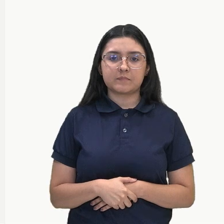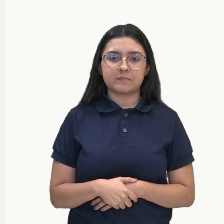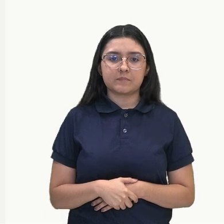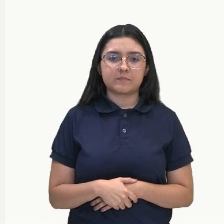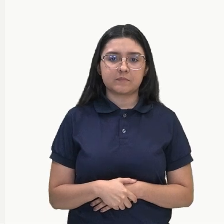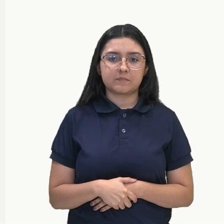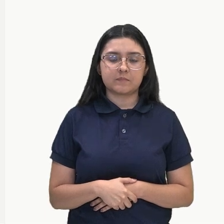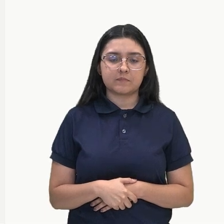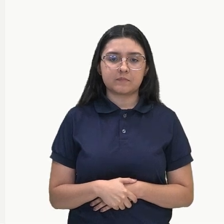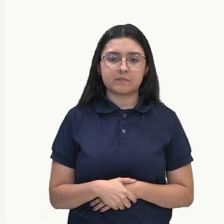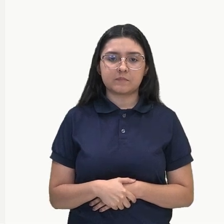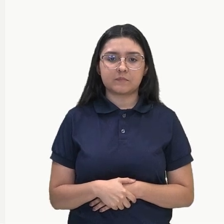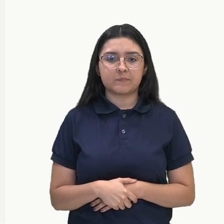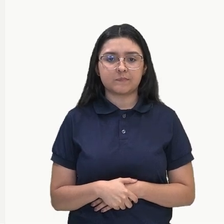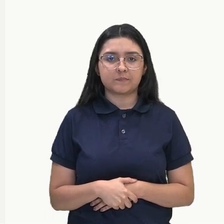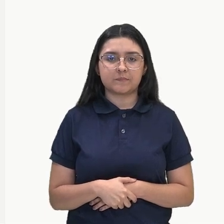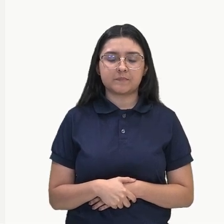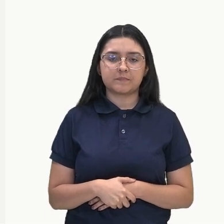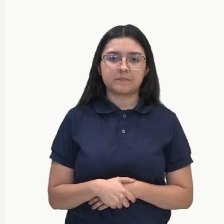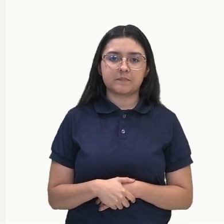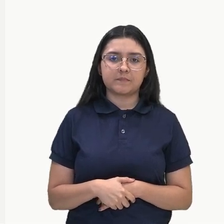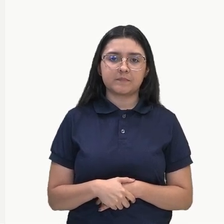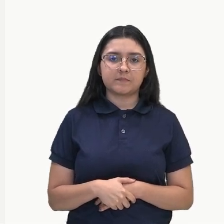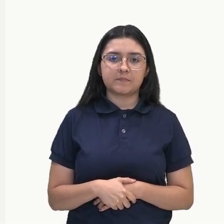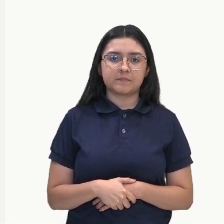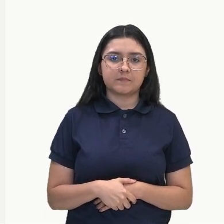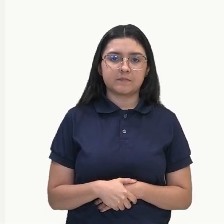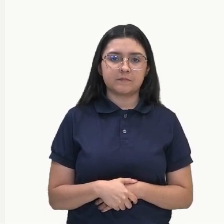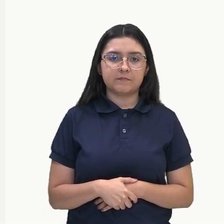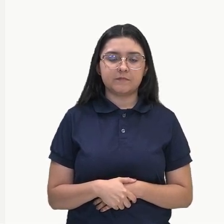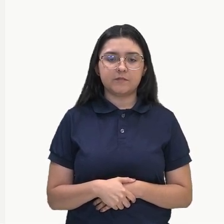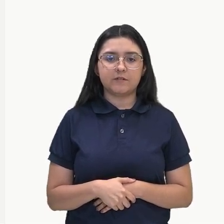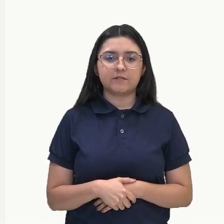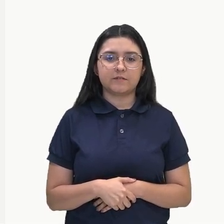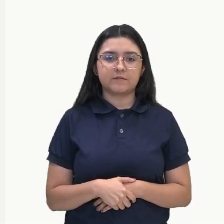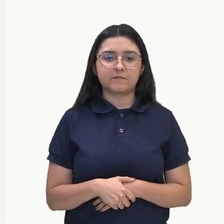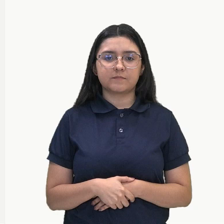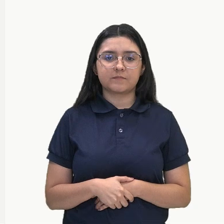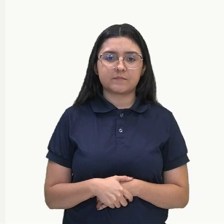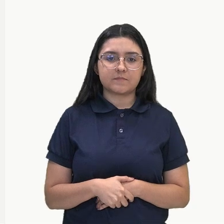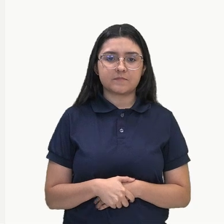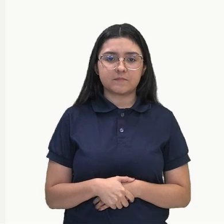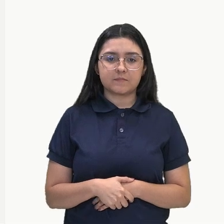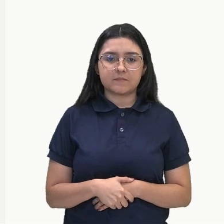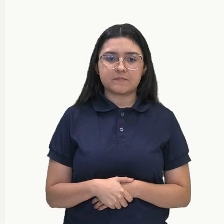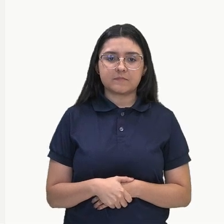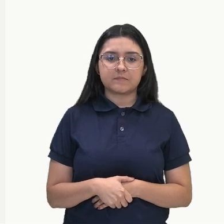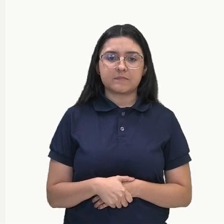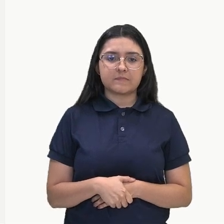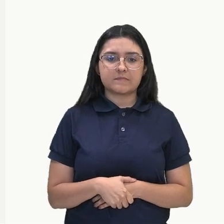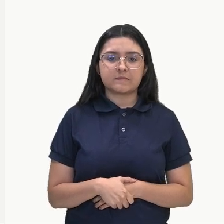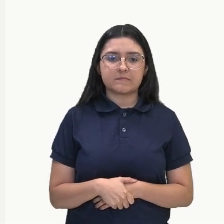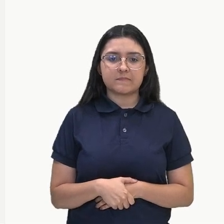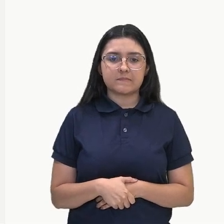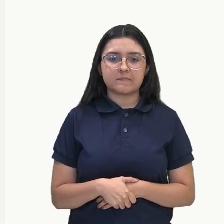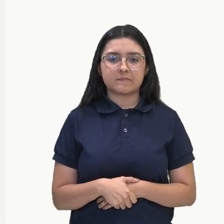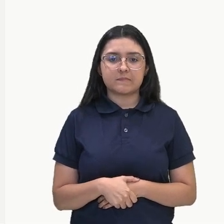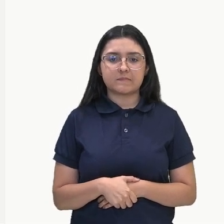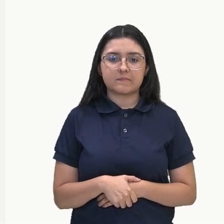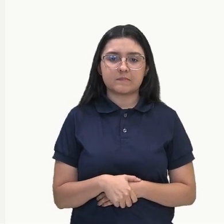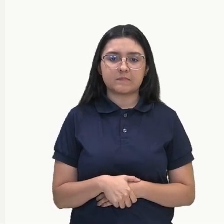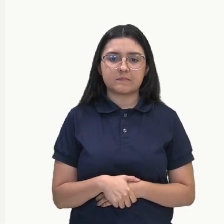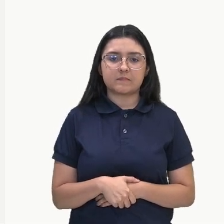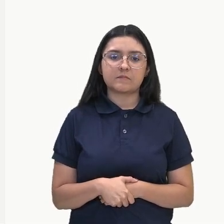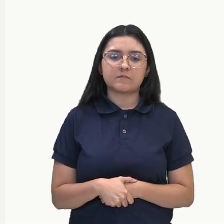Each year, making food the #1 contributor to Americans' landfills. Eat your leftovers and keep your perishables in the fridge.